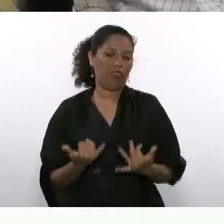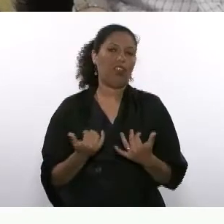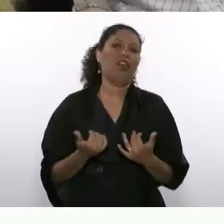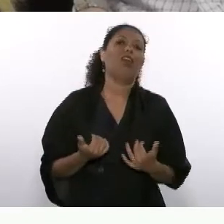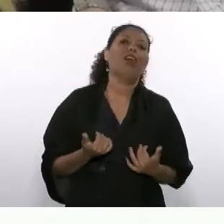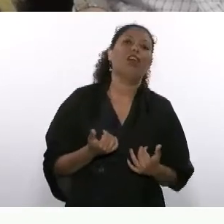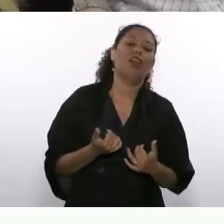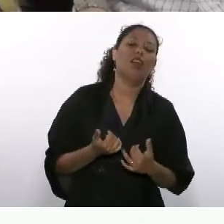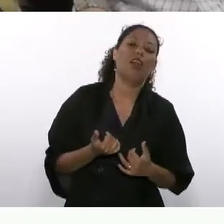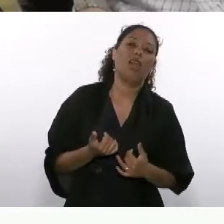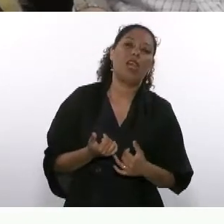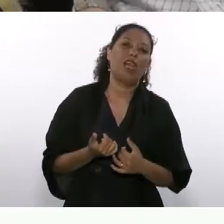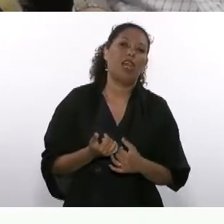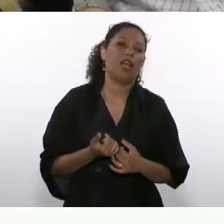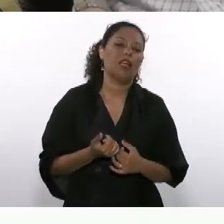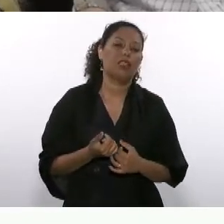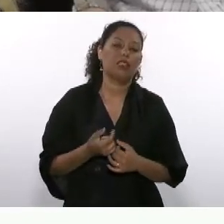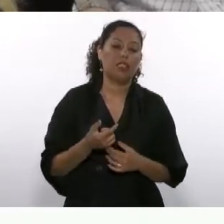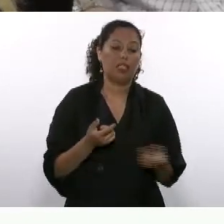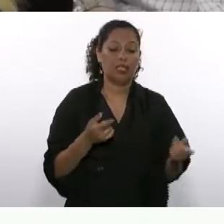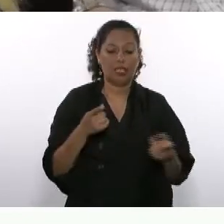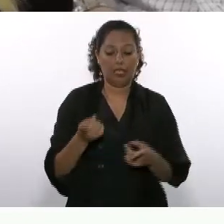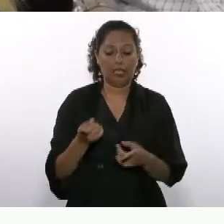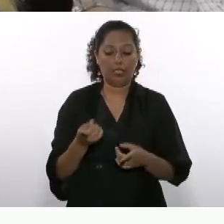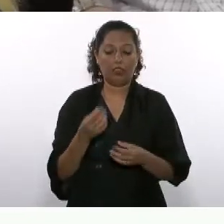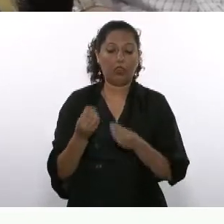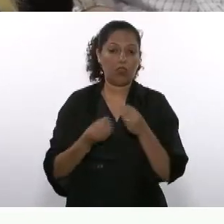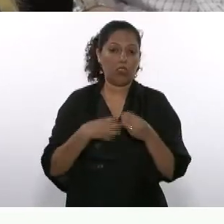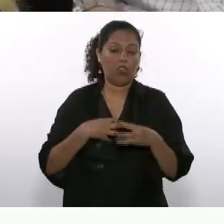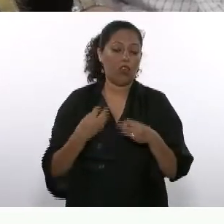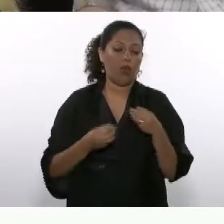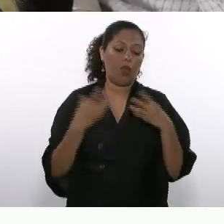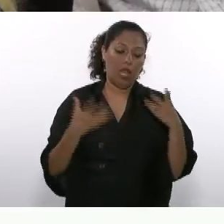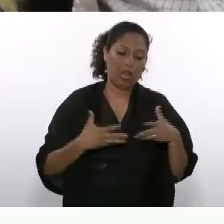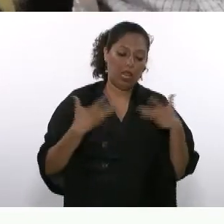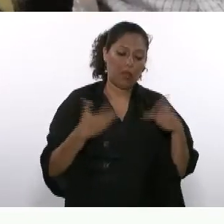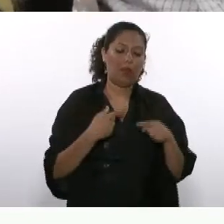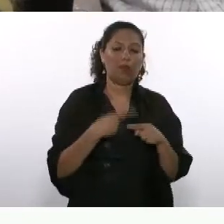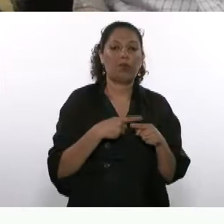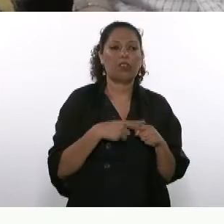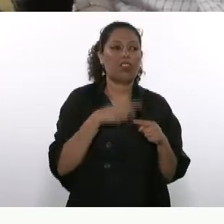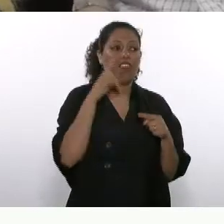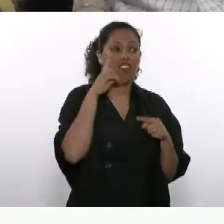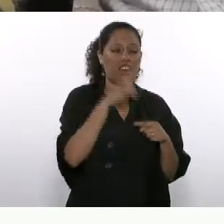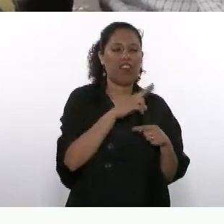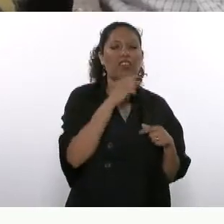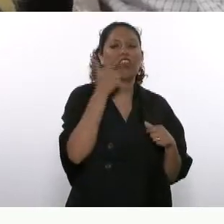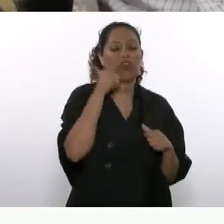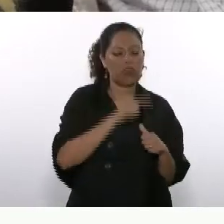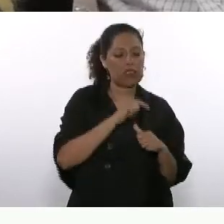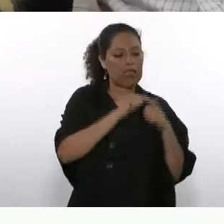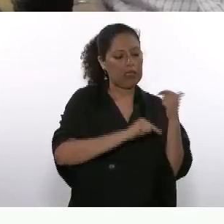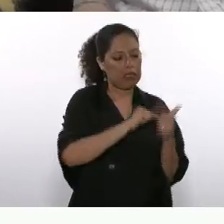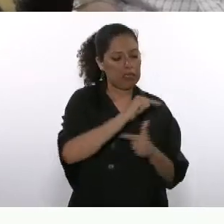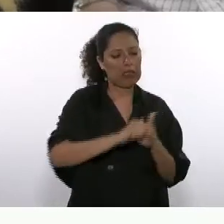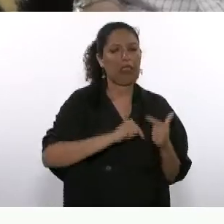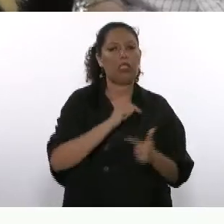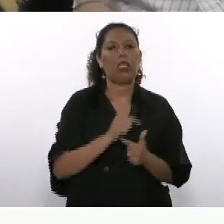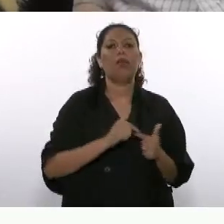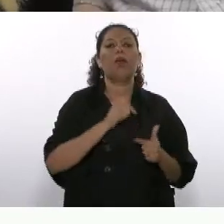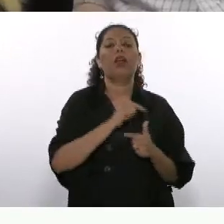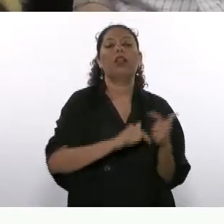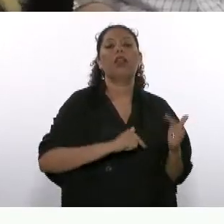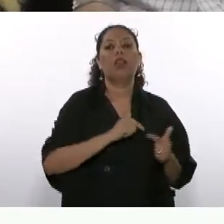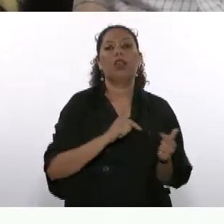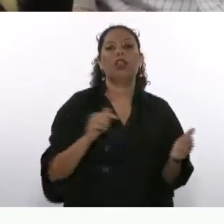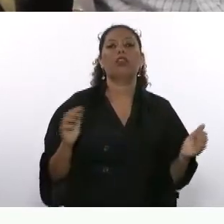nacional ou internacional. Eles voltam super satisfeitos porque veem que eles fazem negócio, que eles conseguem efetivamente estar